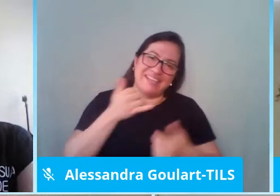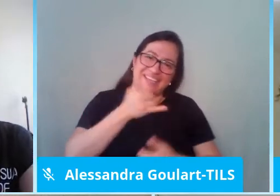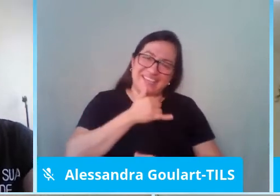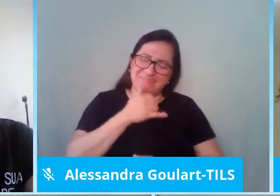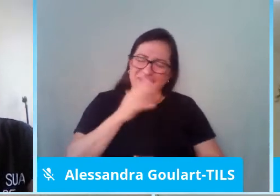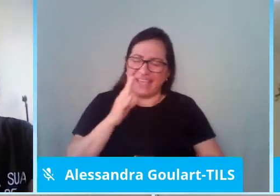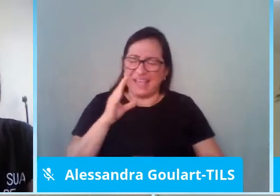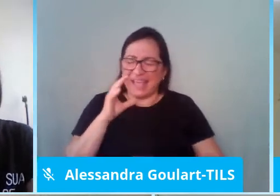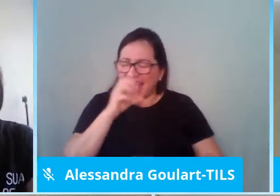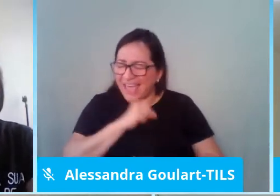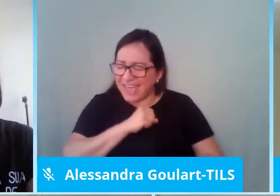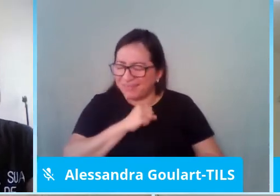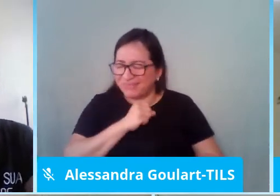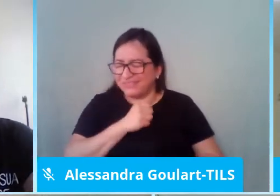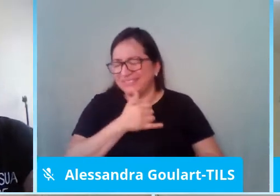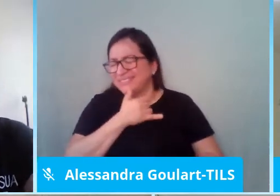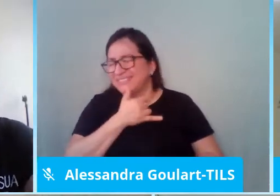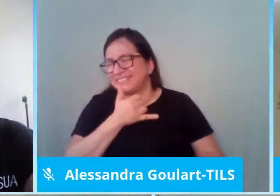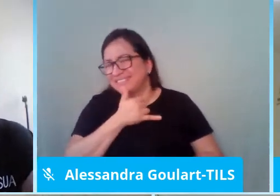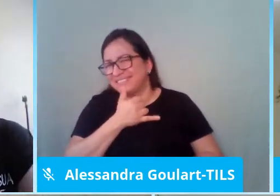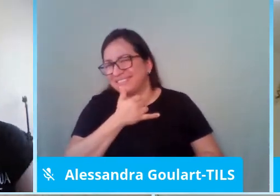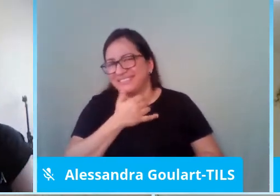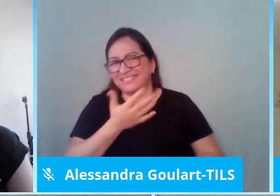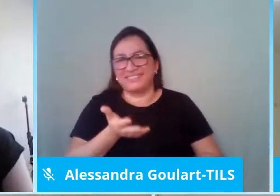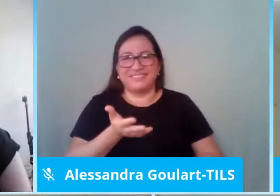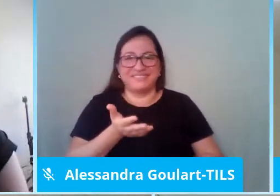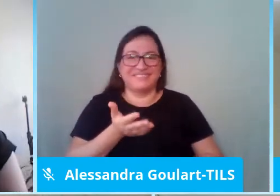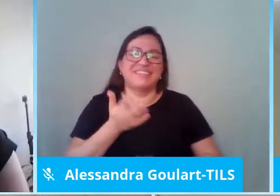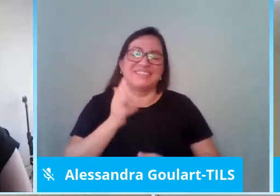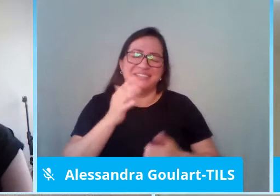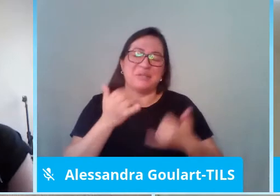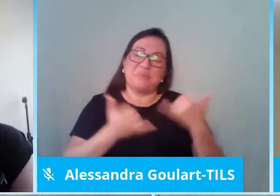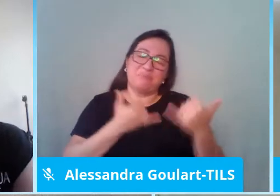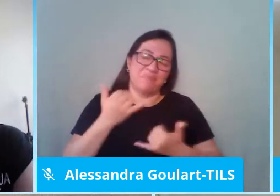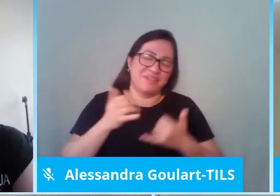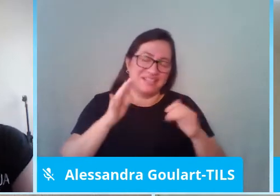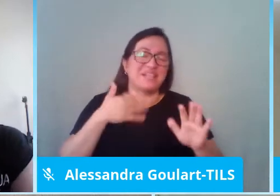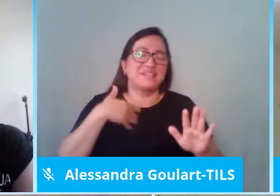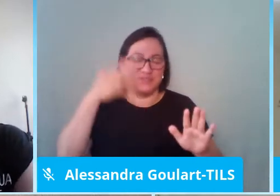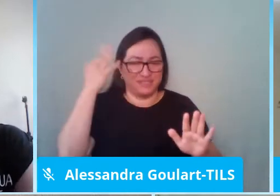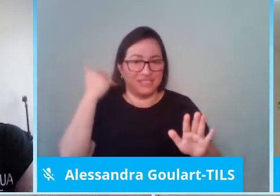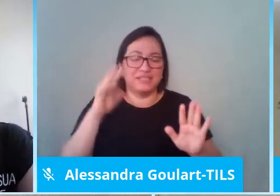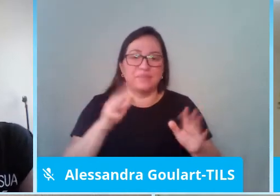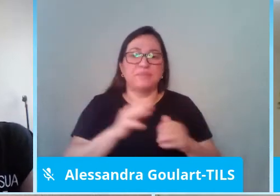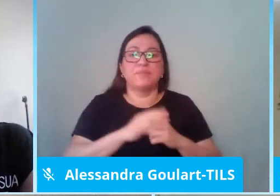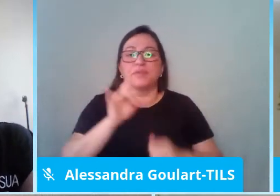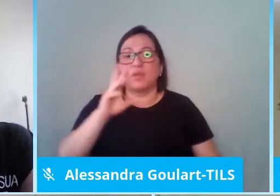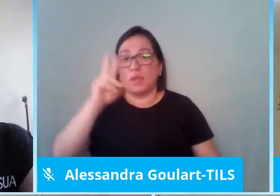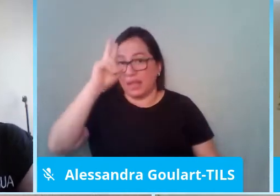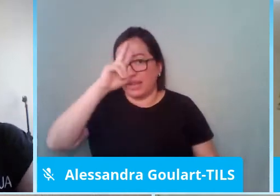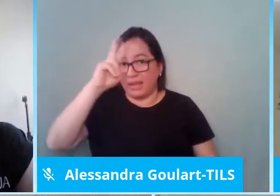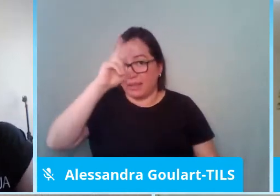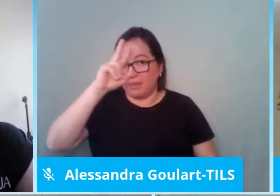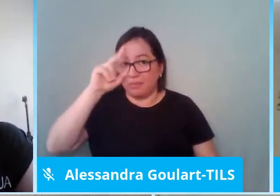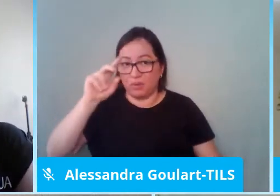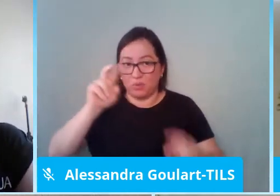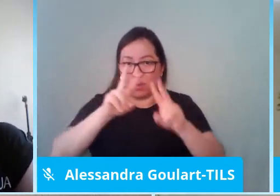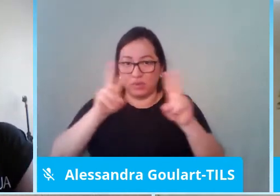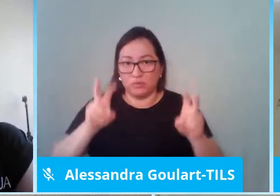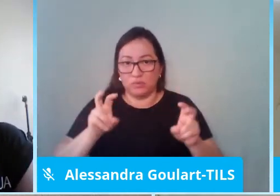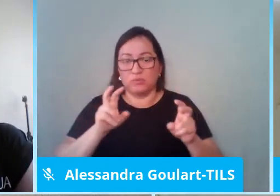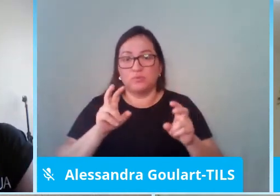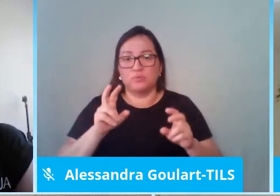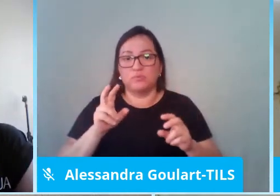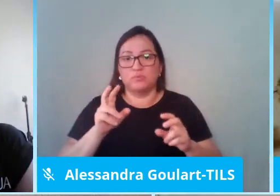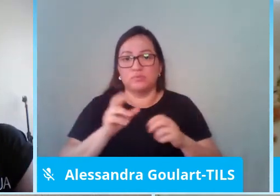brevemente. Estou brincando contigo. Eu sei. Eu me lembrei de uma coisa bem. É